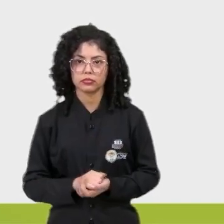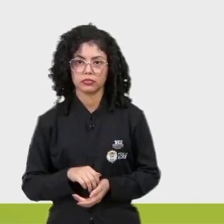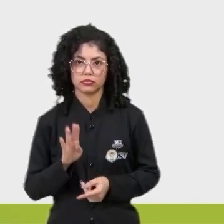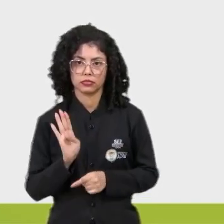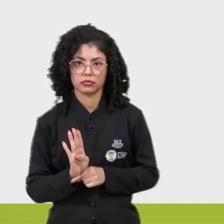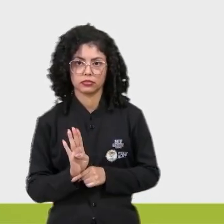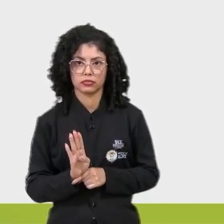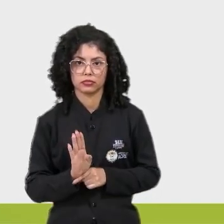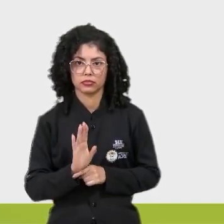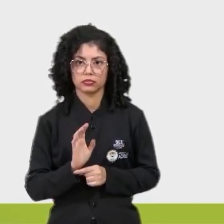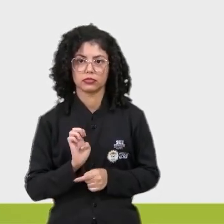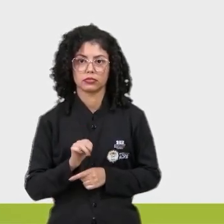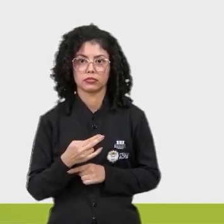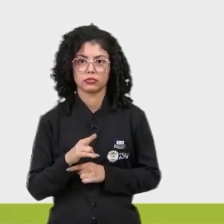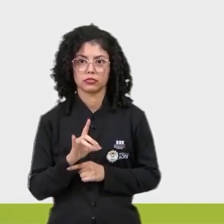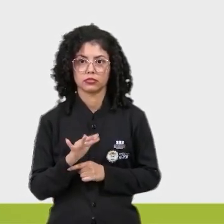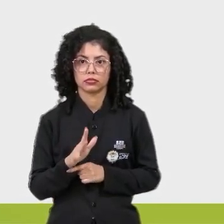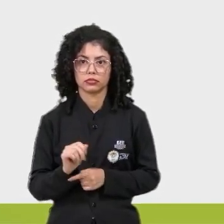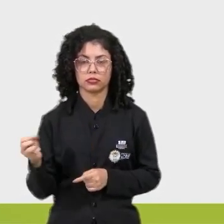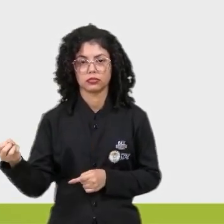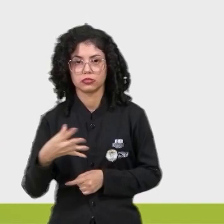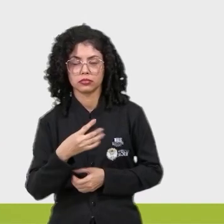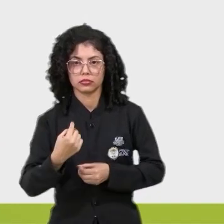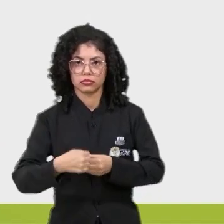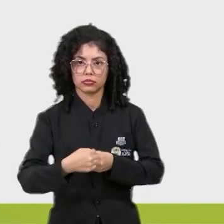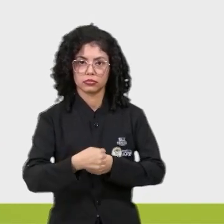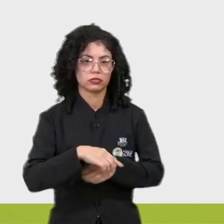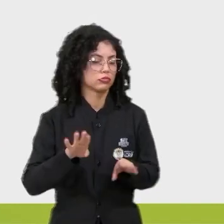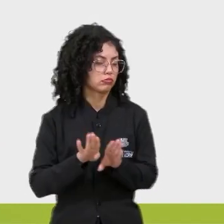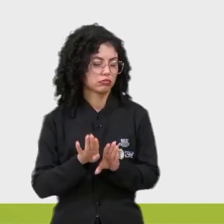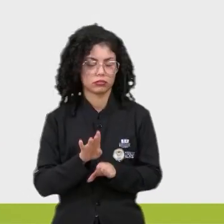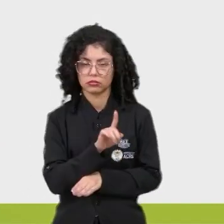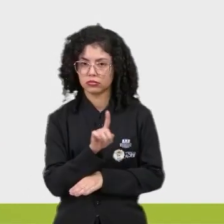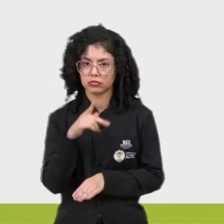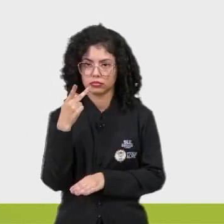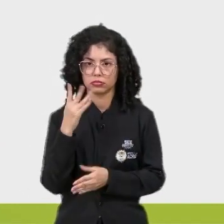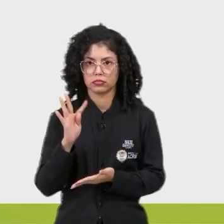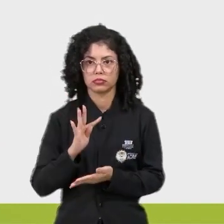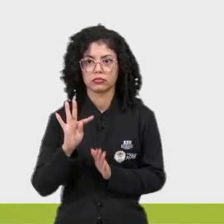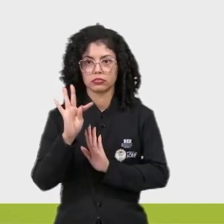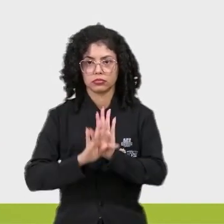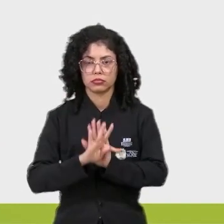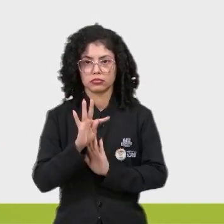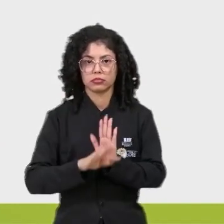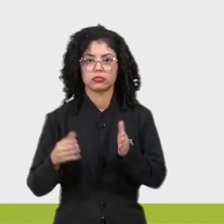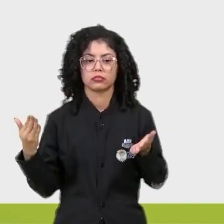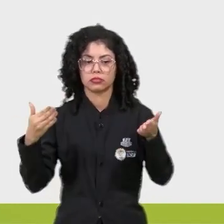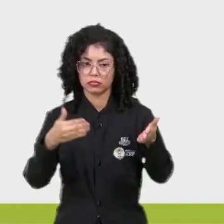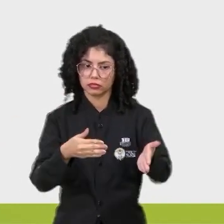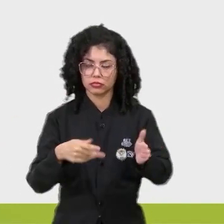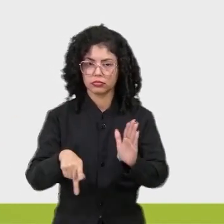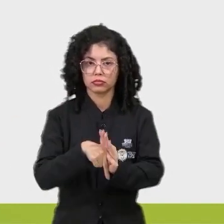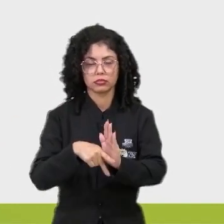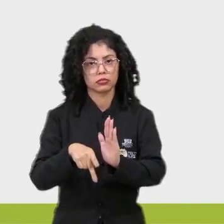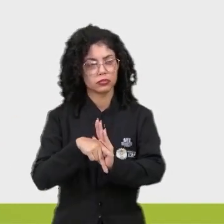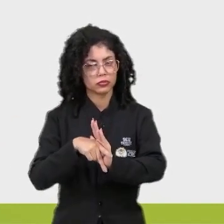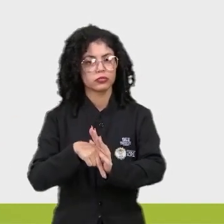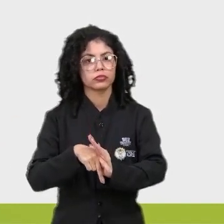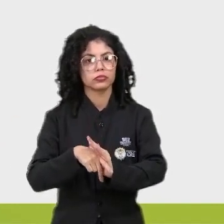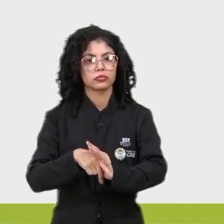tá? B, emancipação de novos municípios? Também não, em nenhum momento aponta que está se